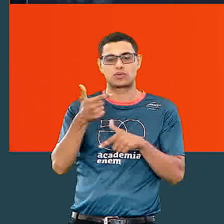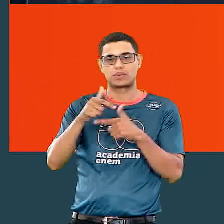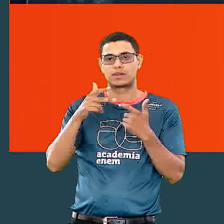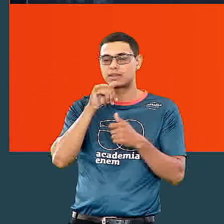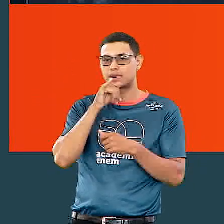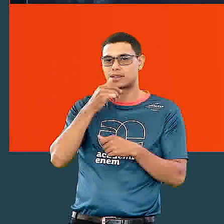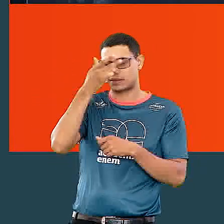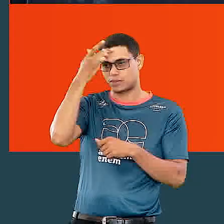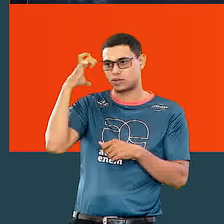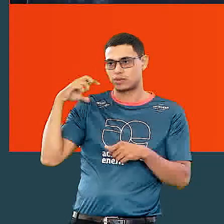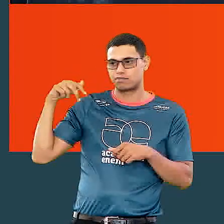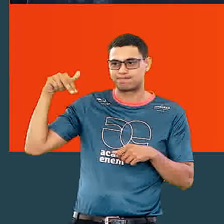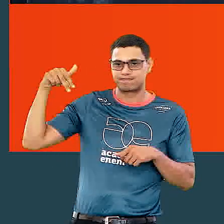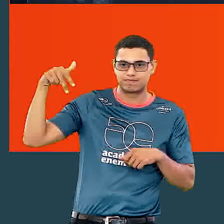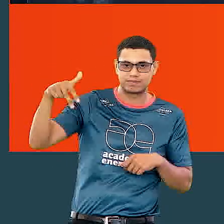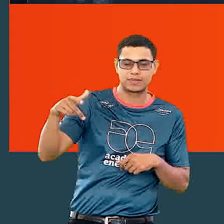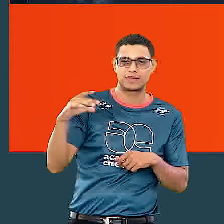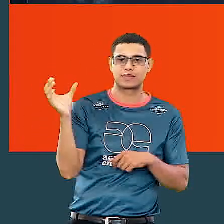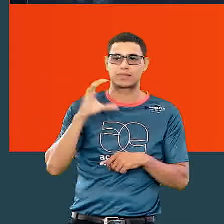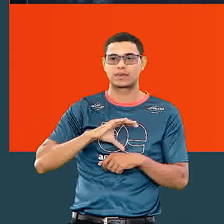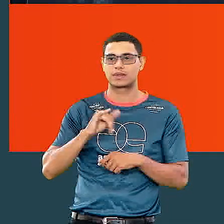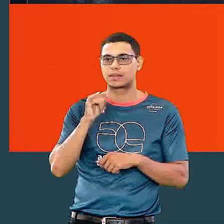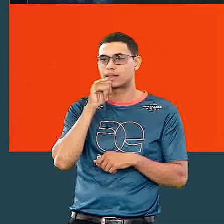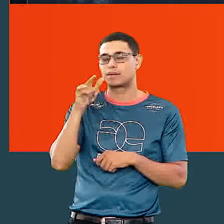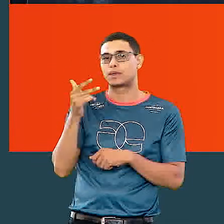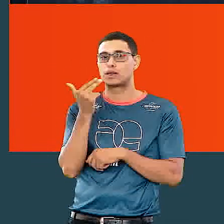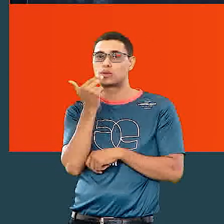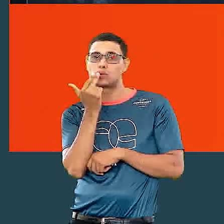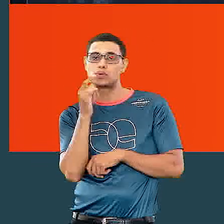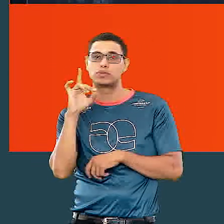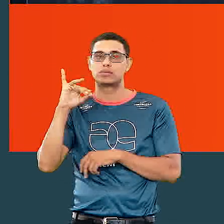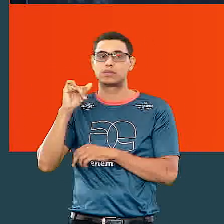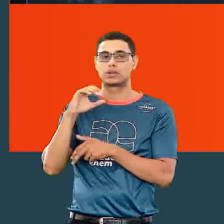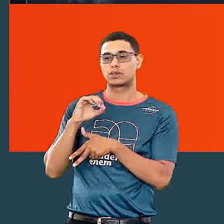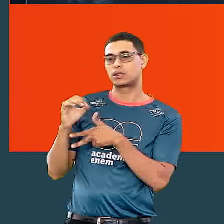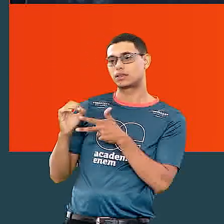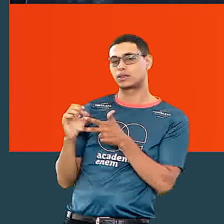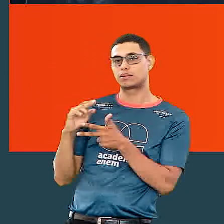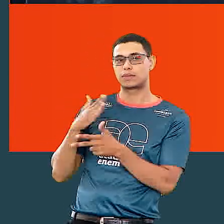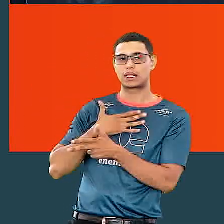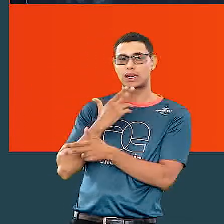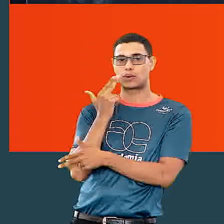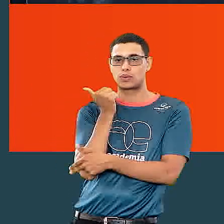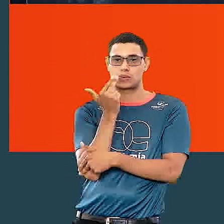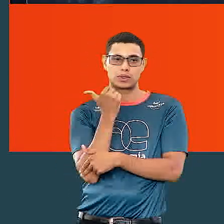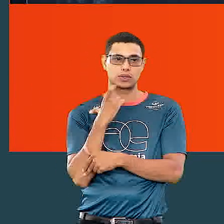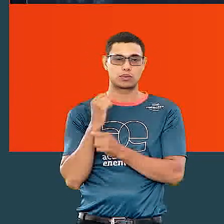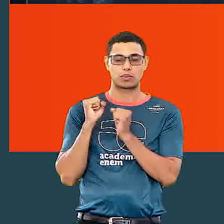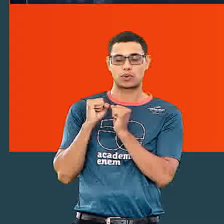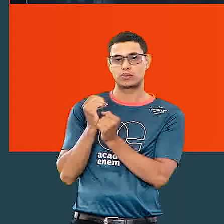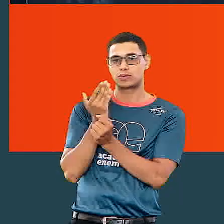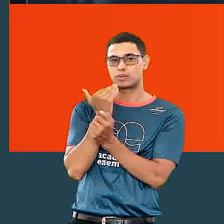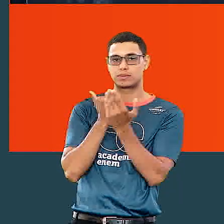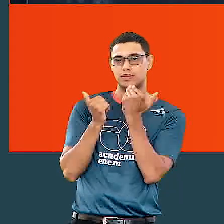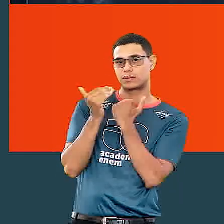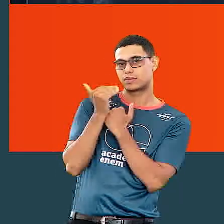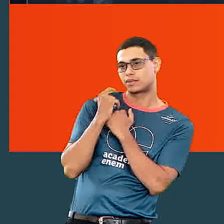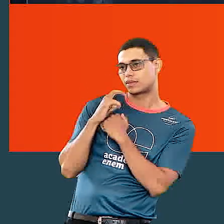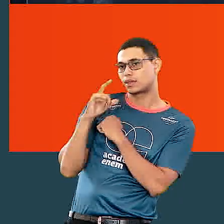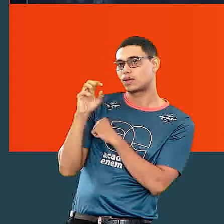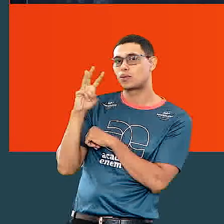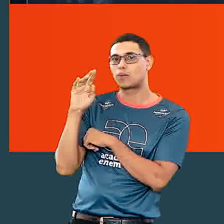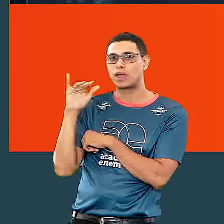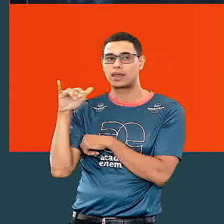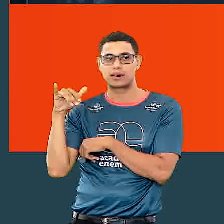com endócrino, ai meu Deus, porque a minha Nutri falou que no dia do Enem, a minha Nutri disse que eu só posso comer esse whey